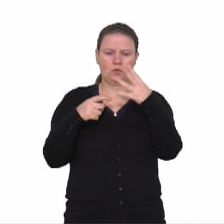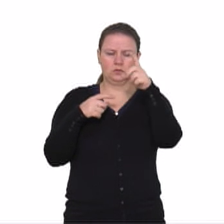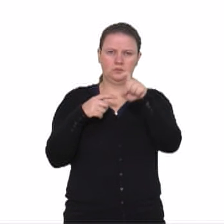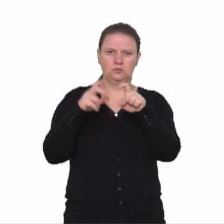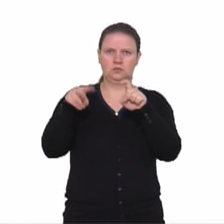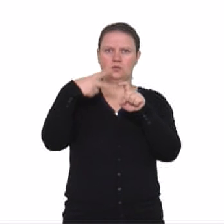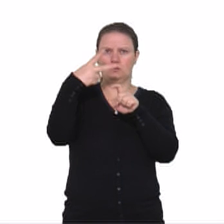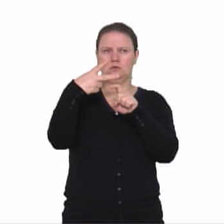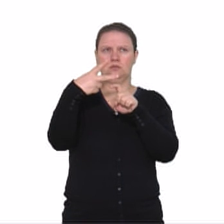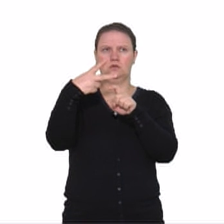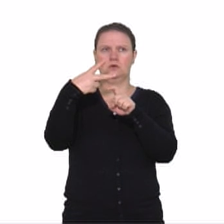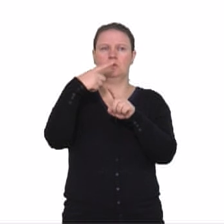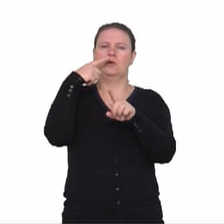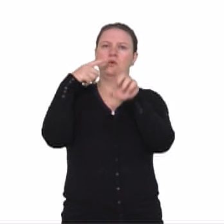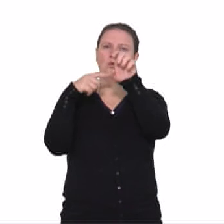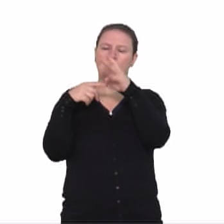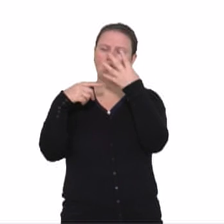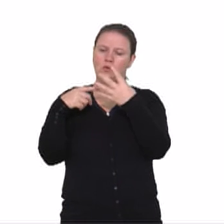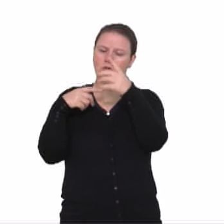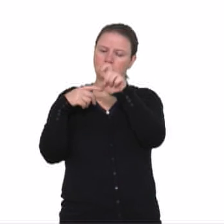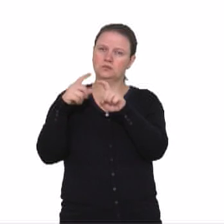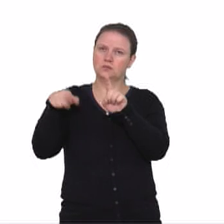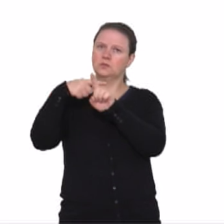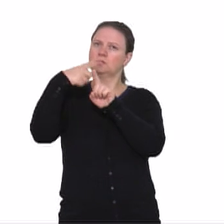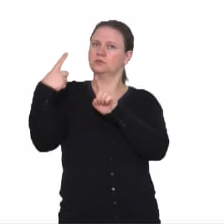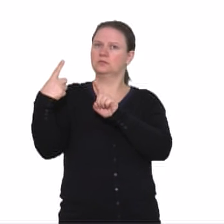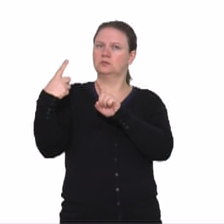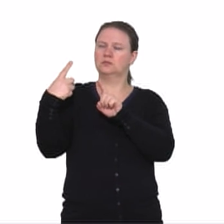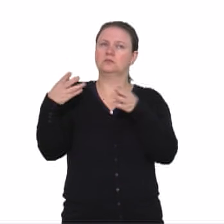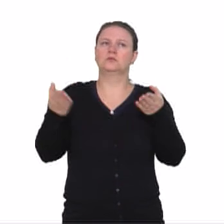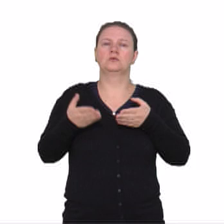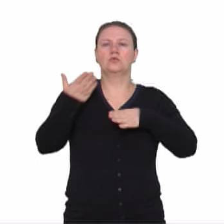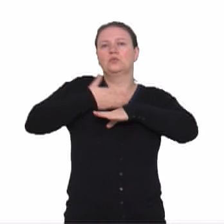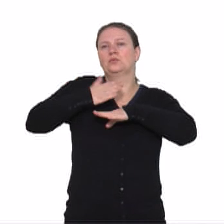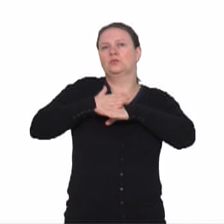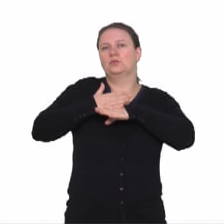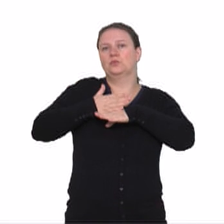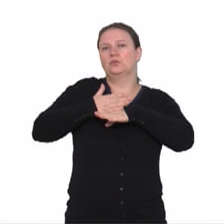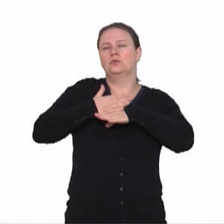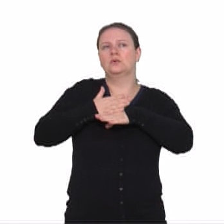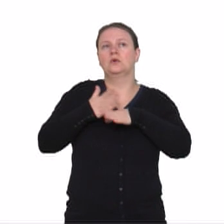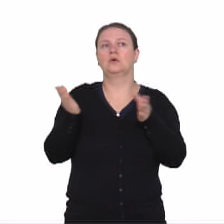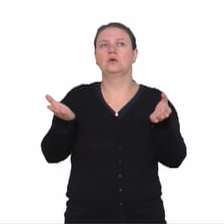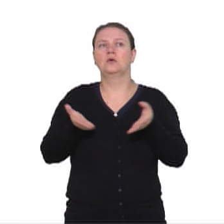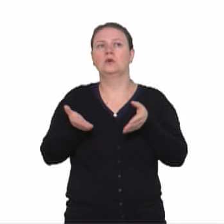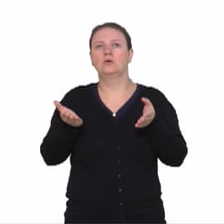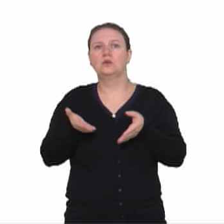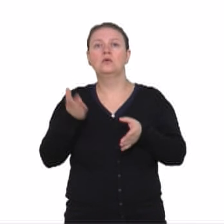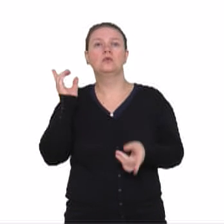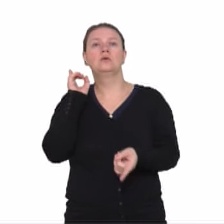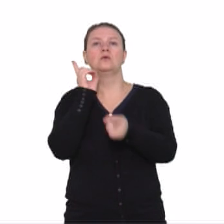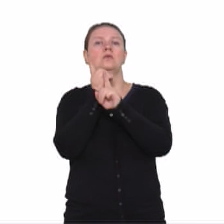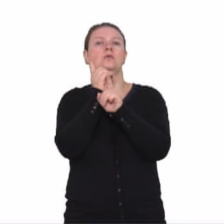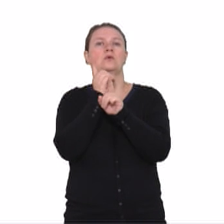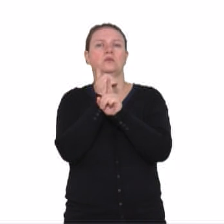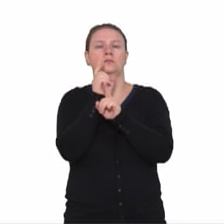4x mais 1. Logo, aplicando Bhaskara, soma e produto, nós